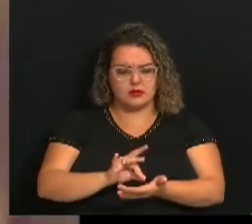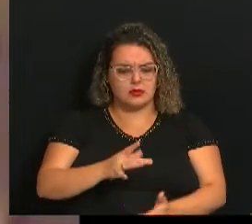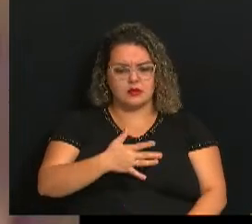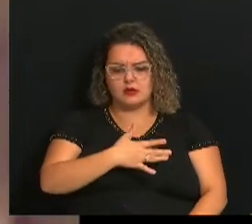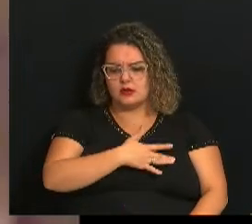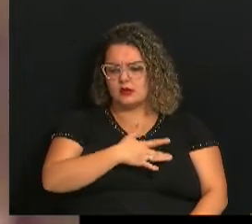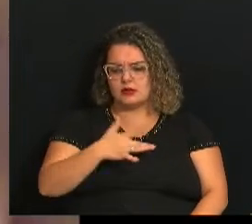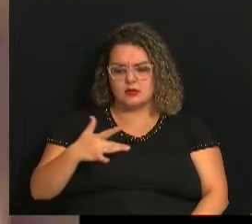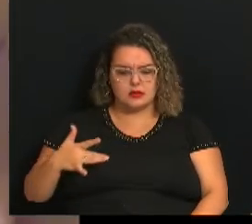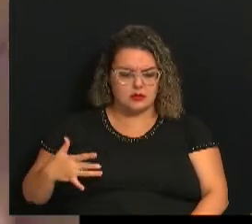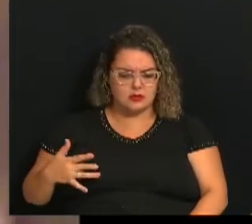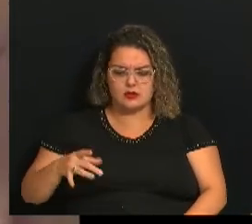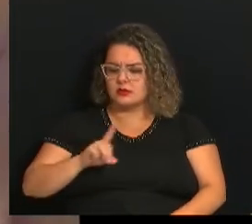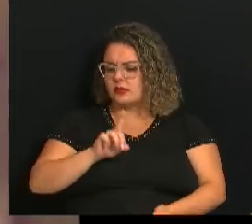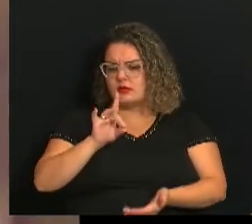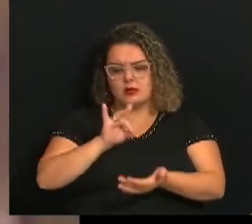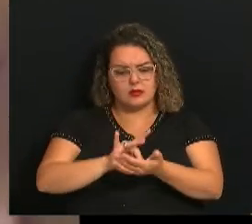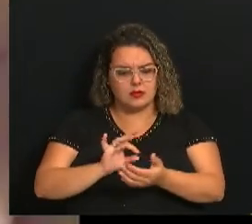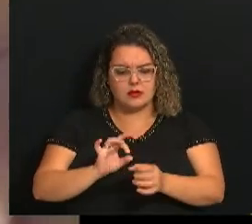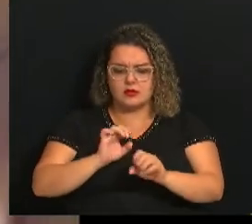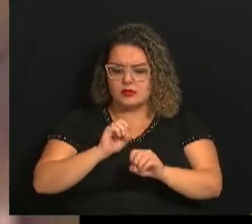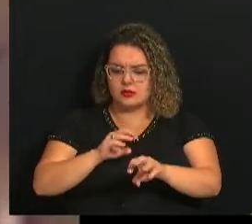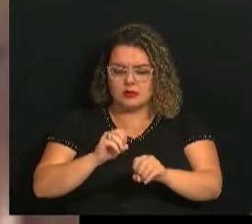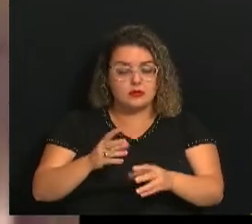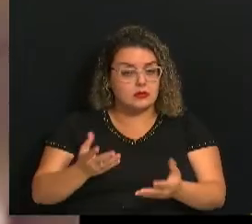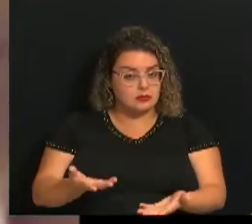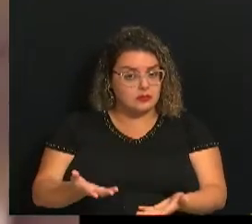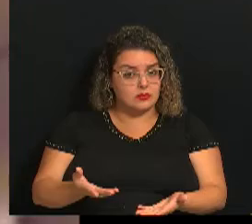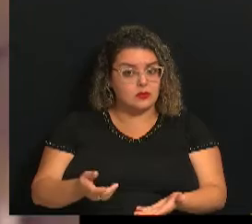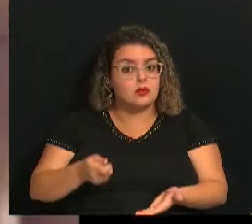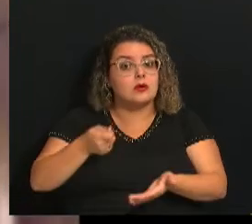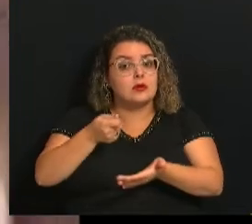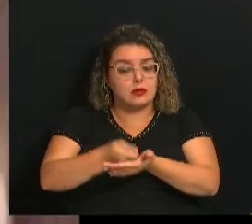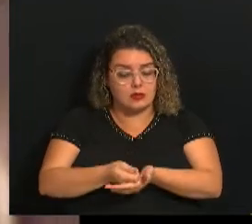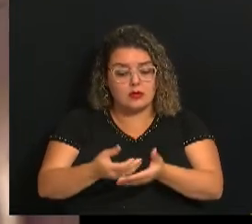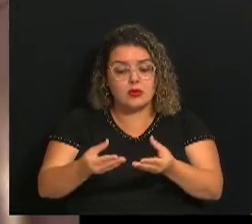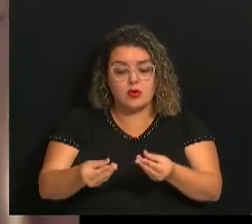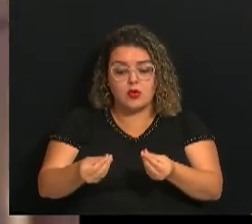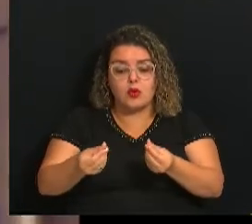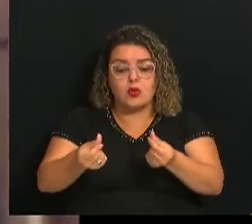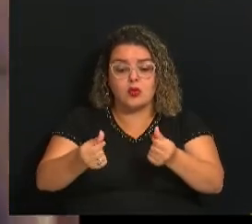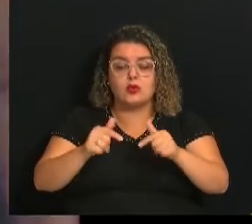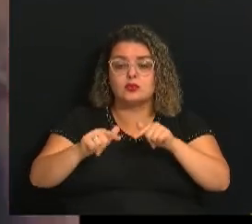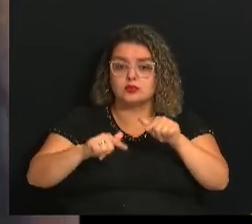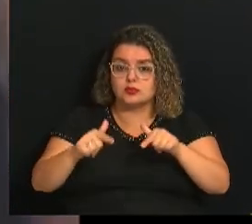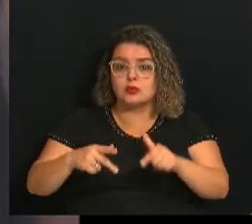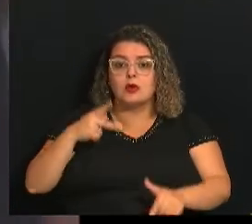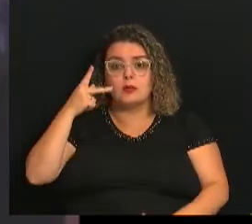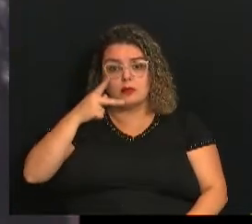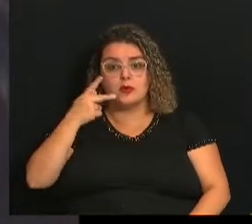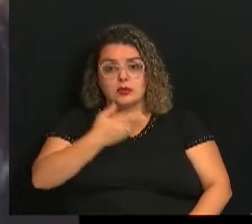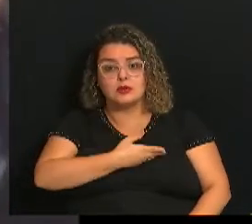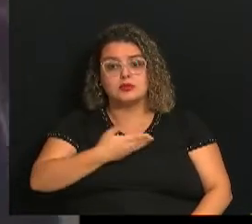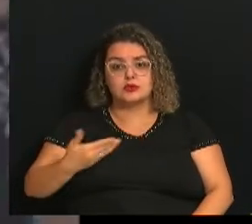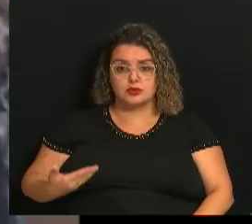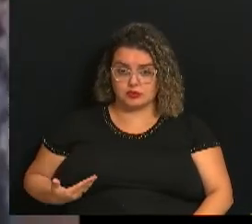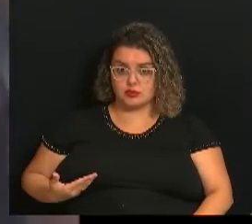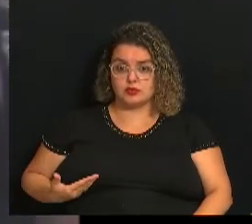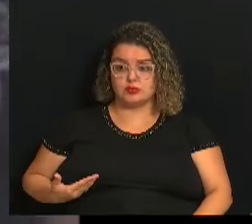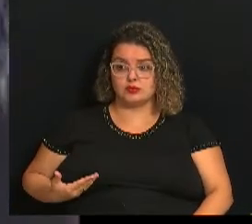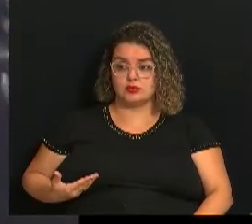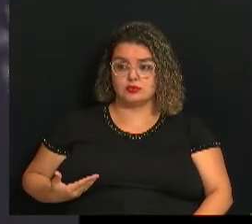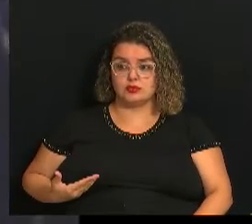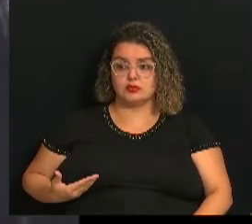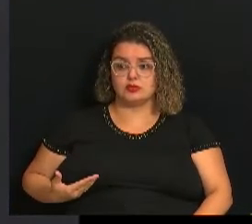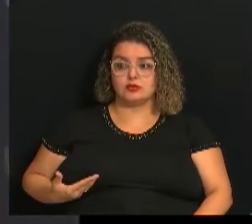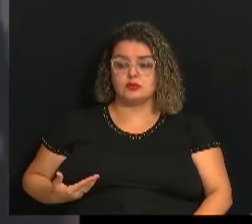educação, né? O que garante a qualidade do trabalho e da política pública são os